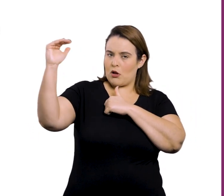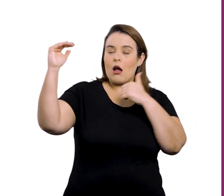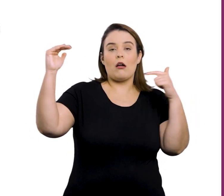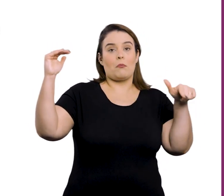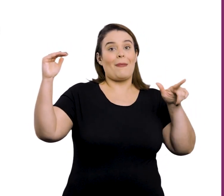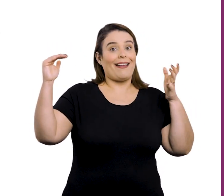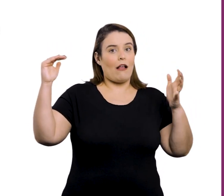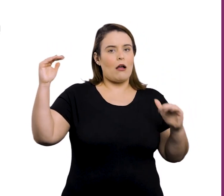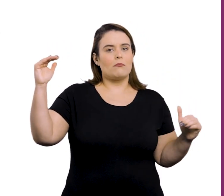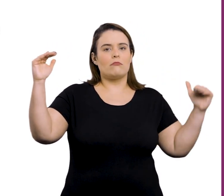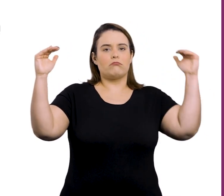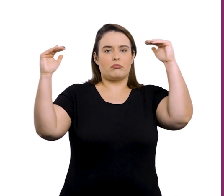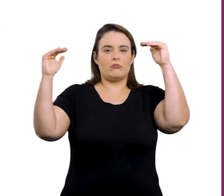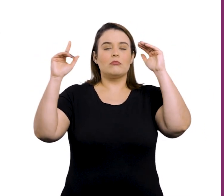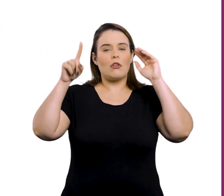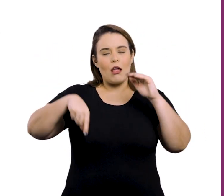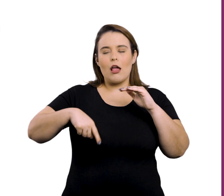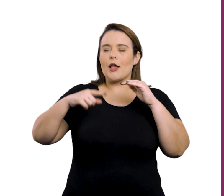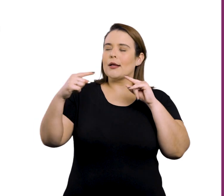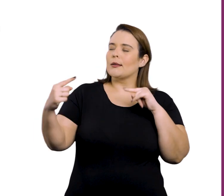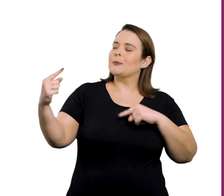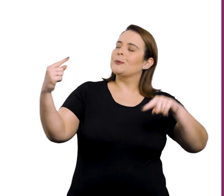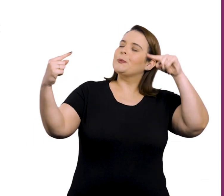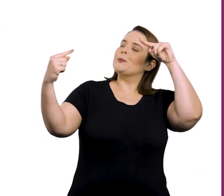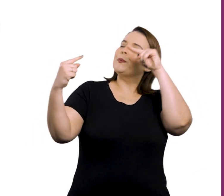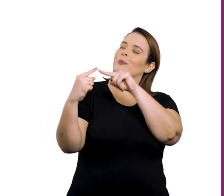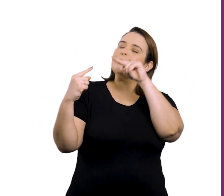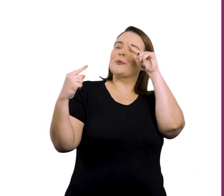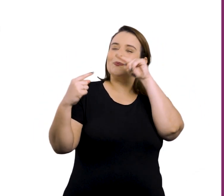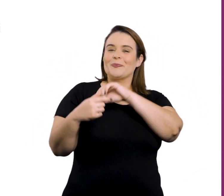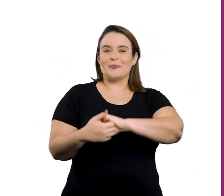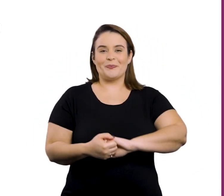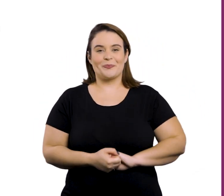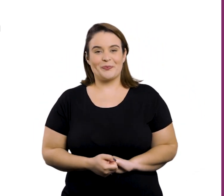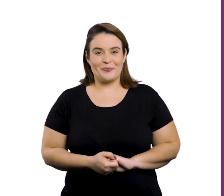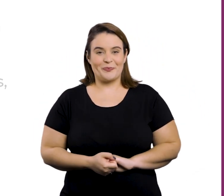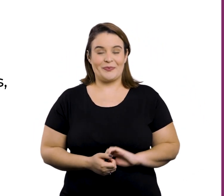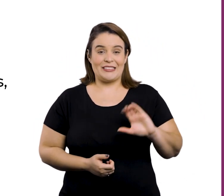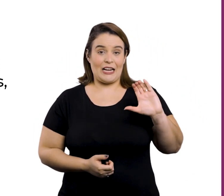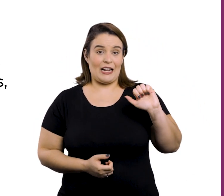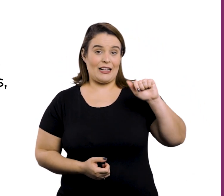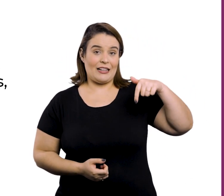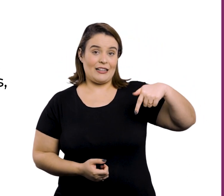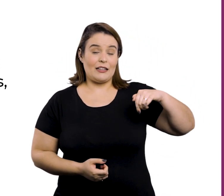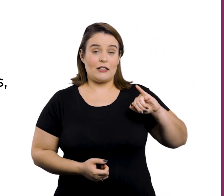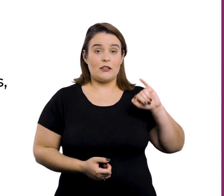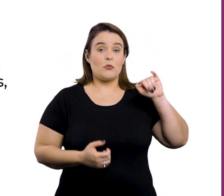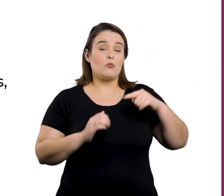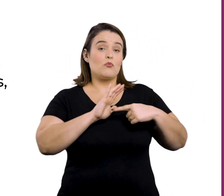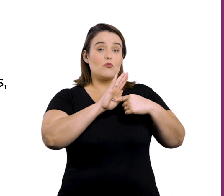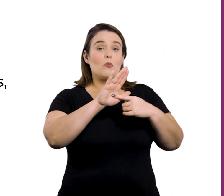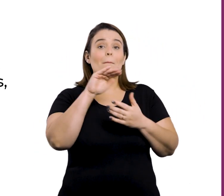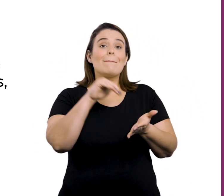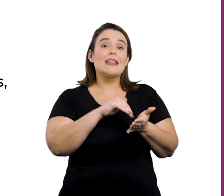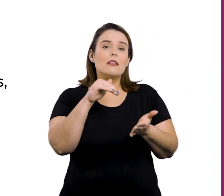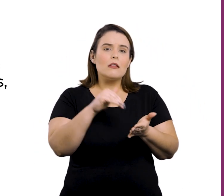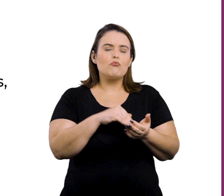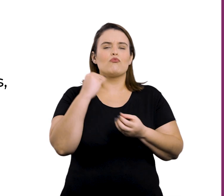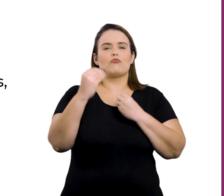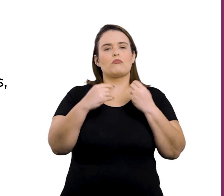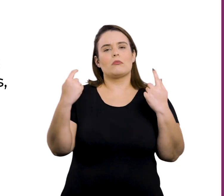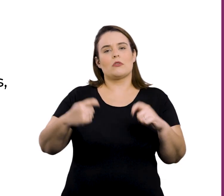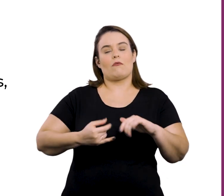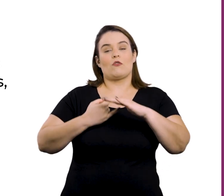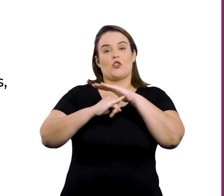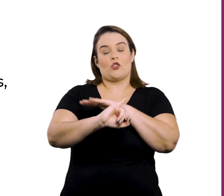mundo em termos educacionais. É nosso horizonte, nossa grande meta. O CAQI mostra o mínimo a